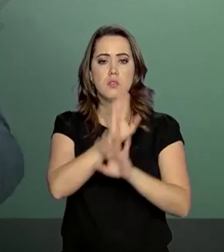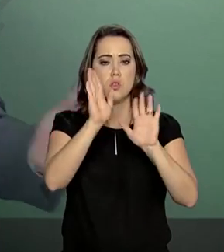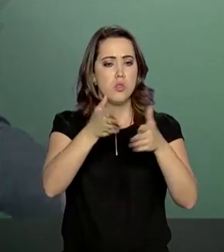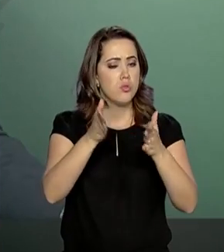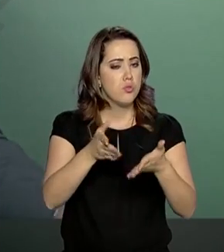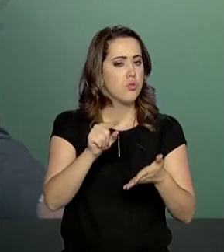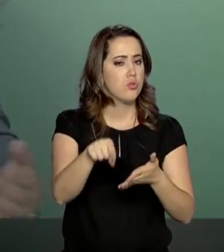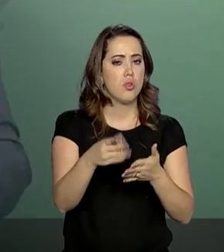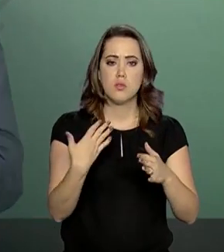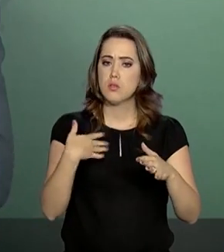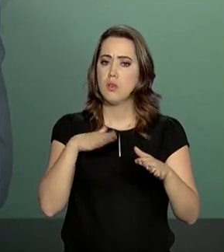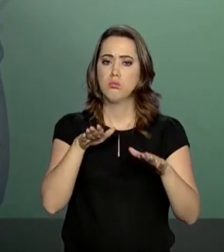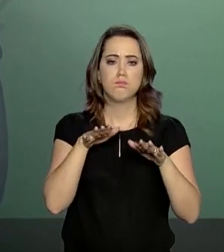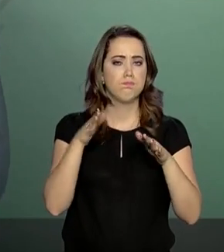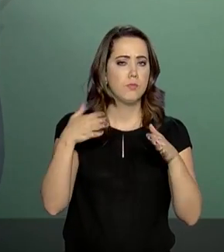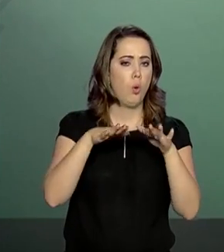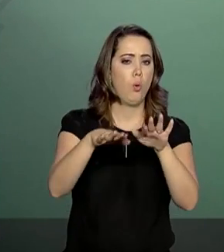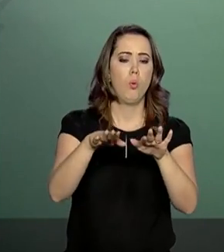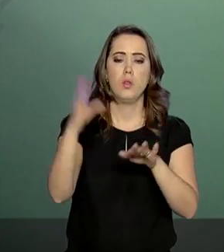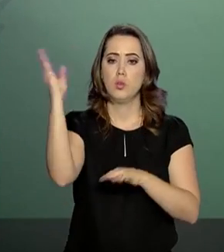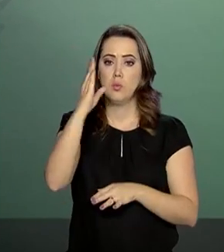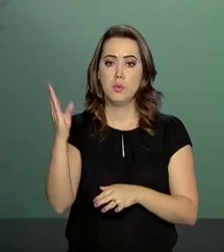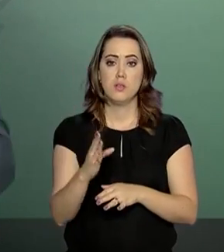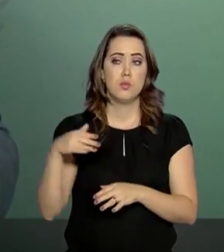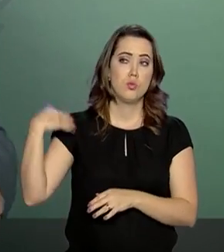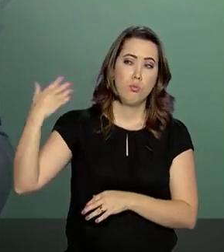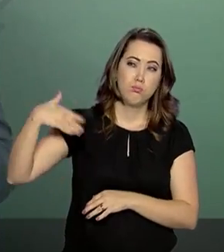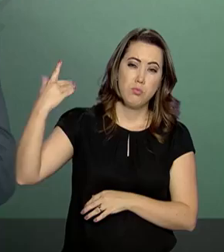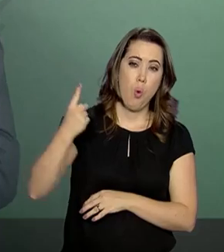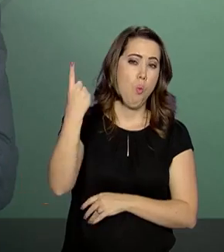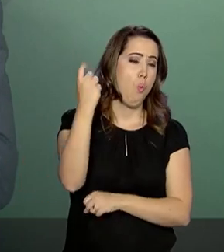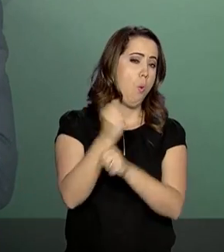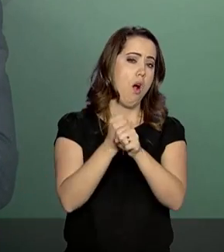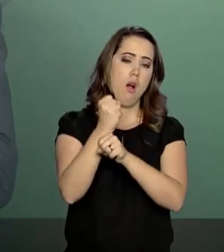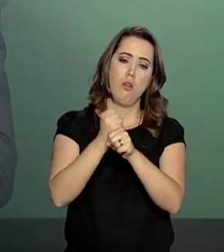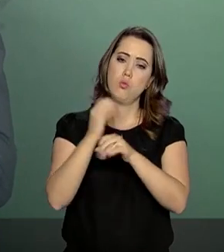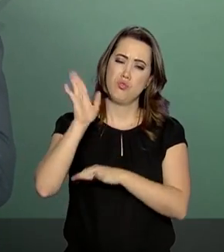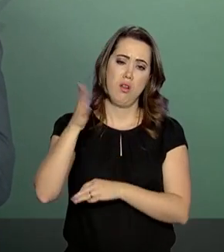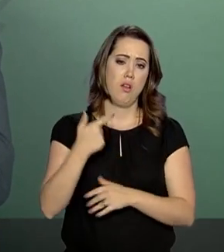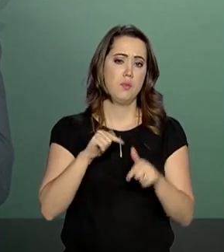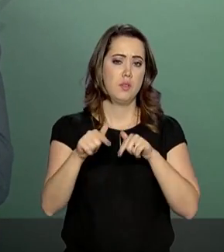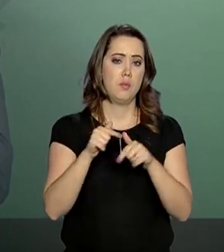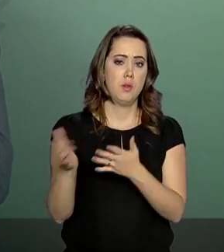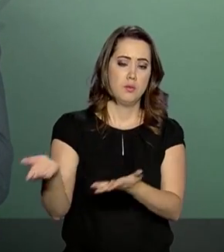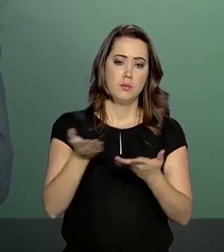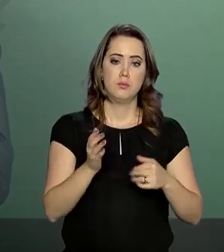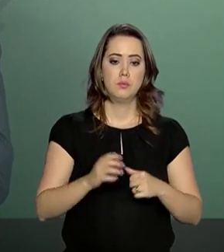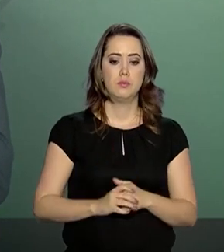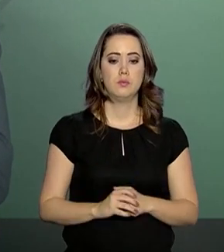sendo introduzidos em território brasileiro não de agora há um ano por meio da operação acolhida